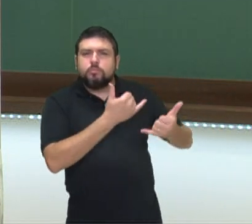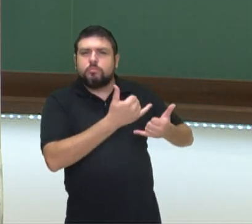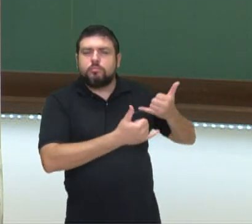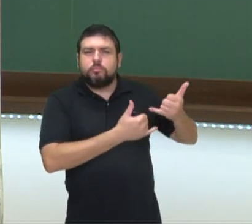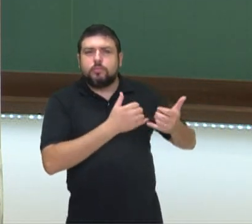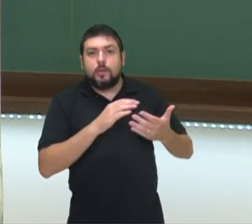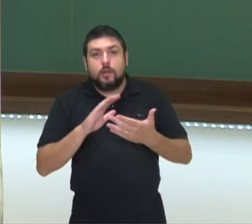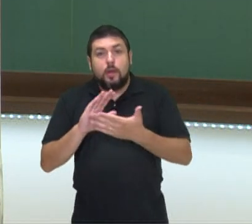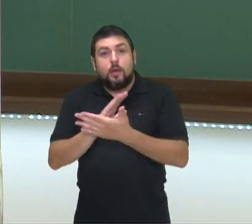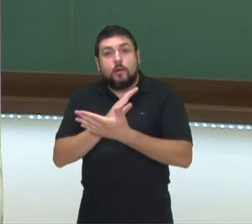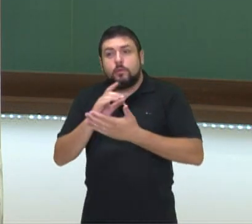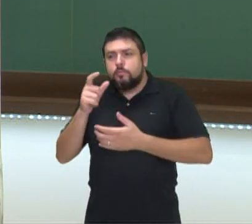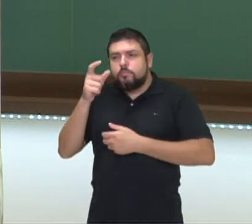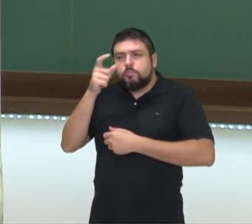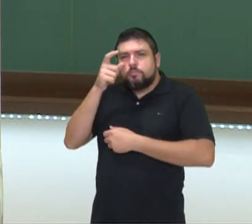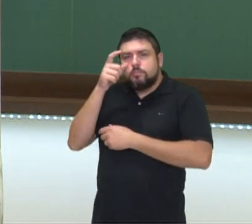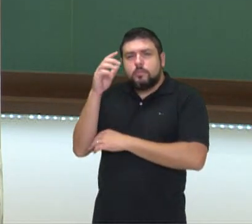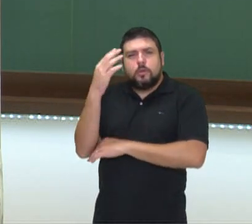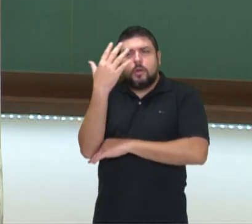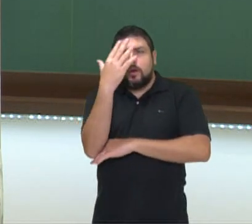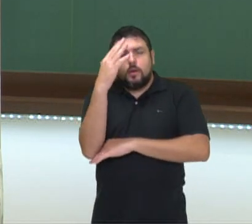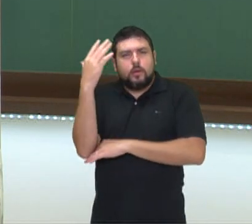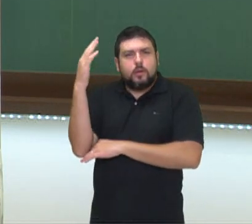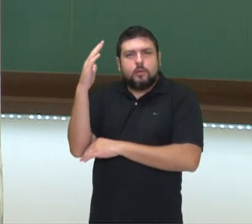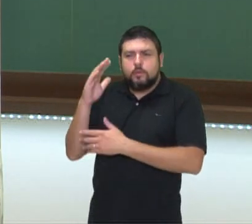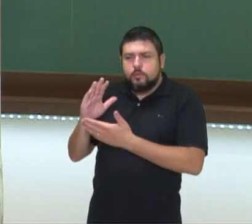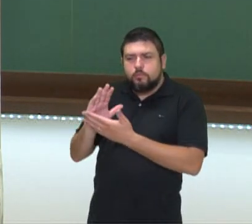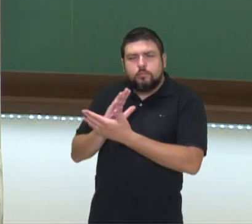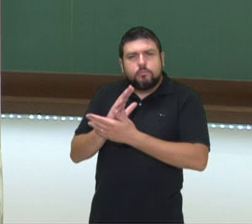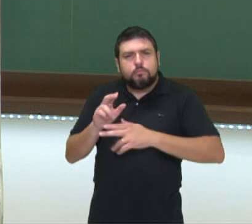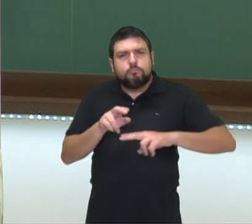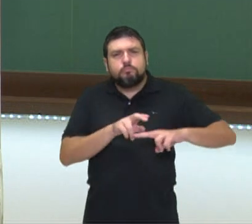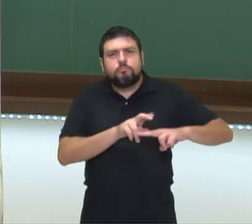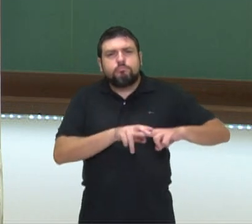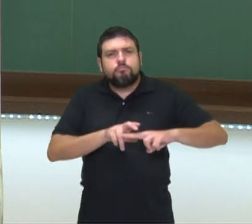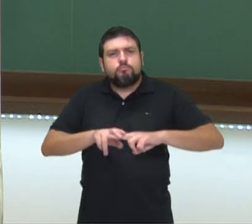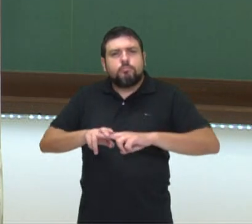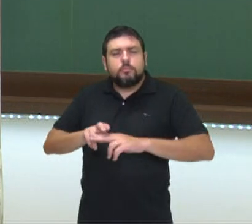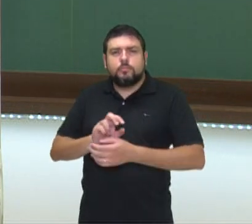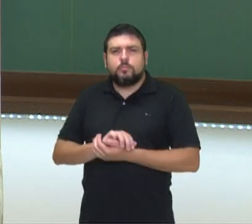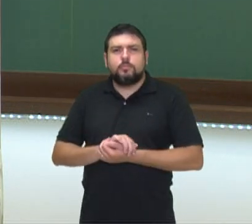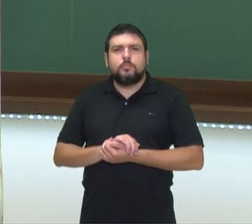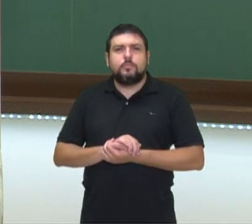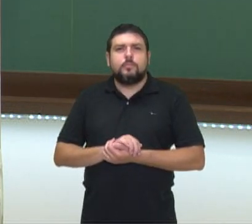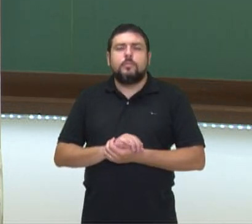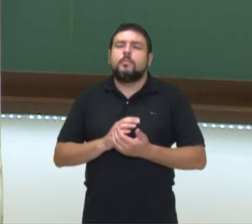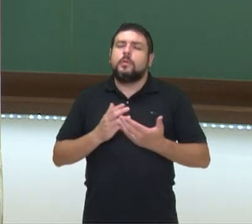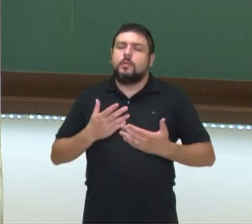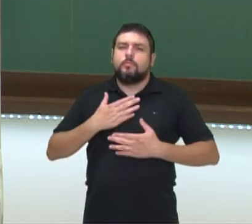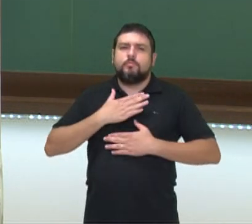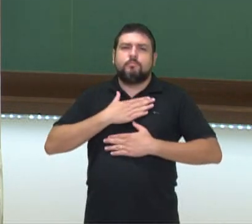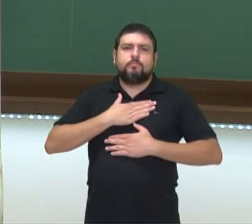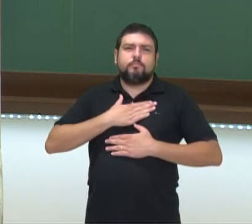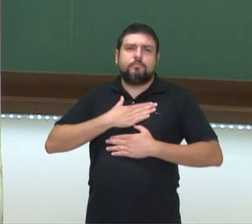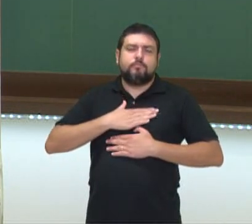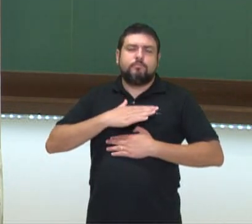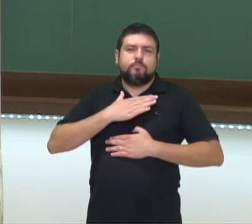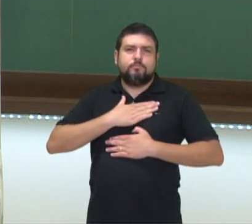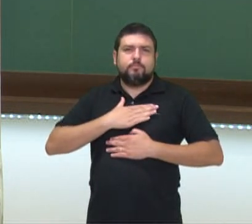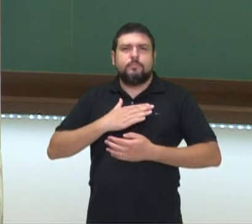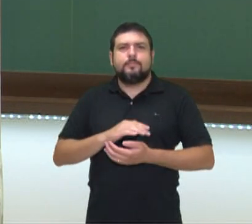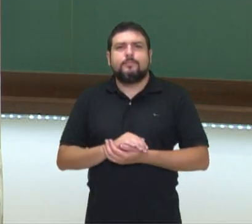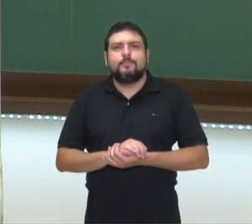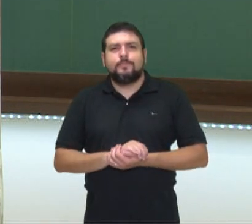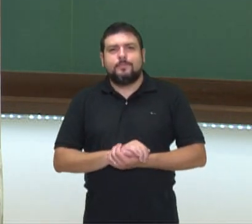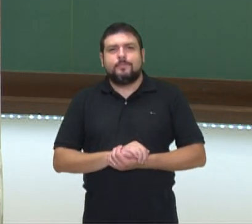as árvores, outras sentadas. Então sim, elas estão aí tranquilas, relaxadas,